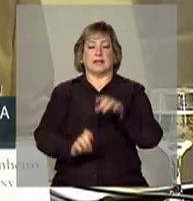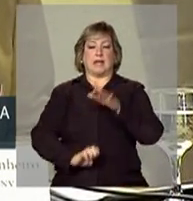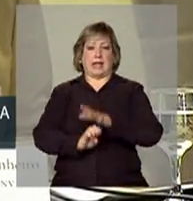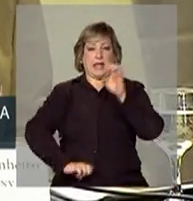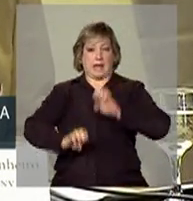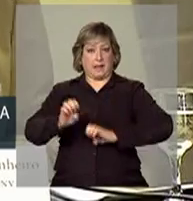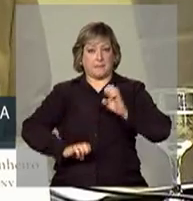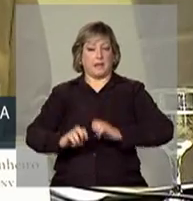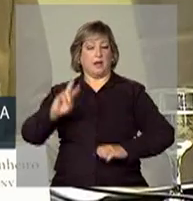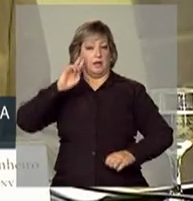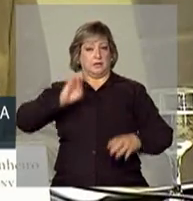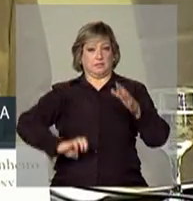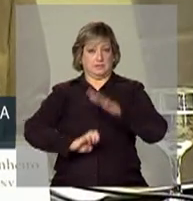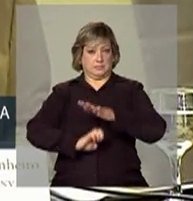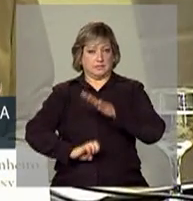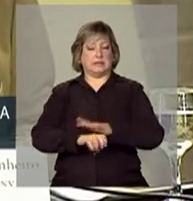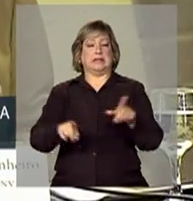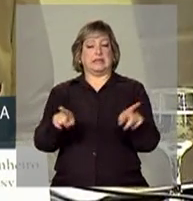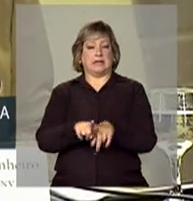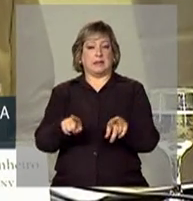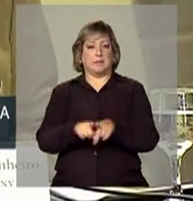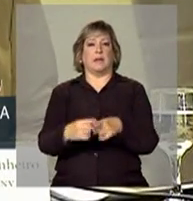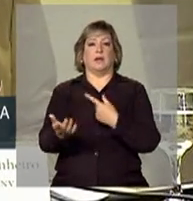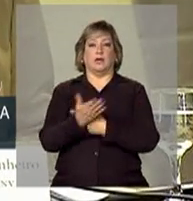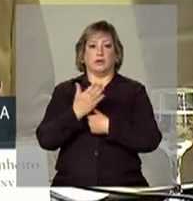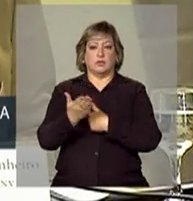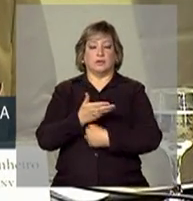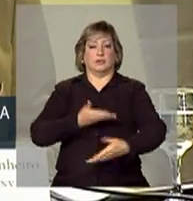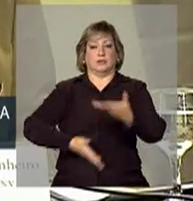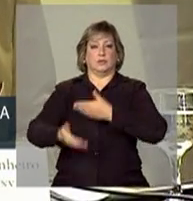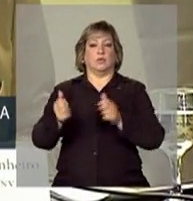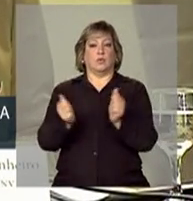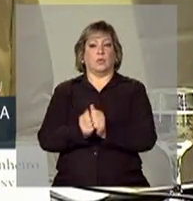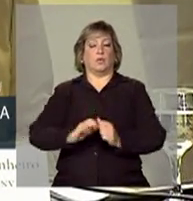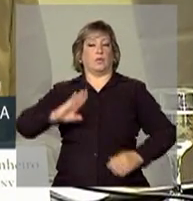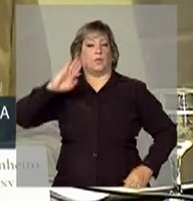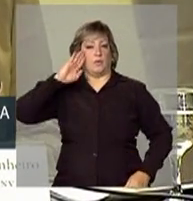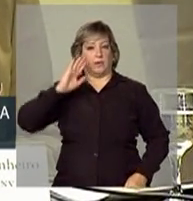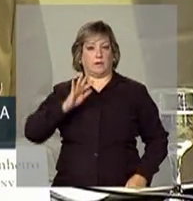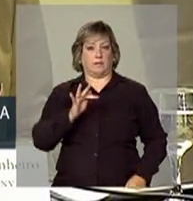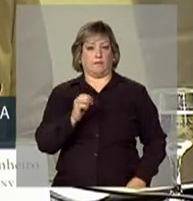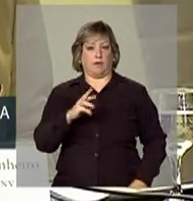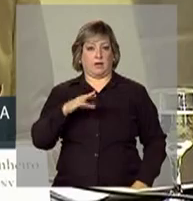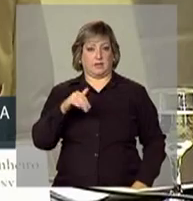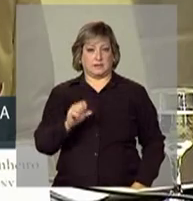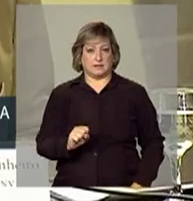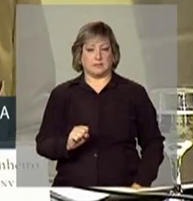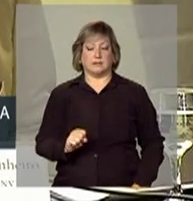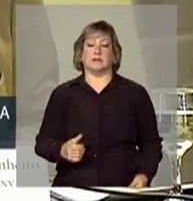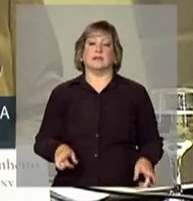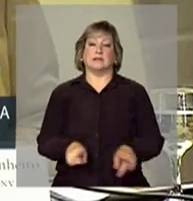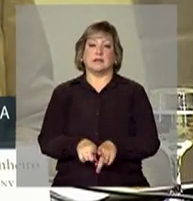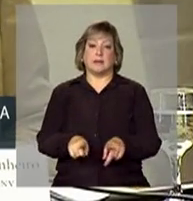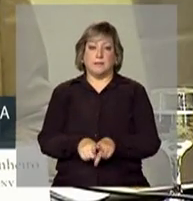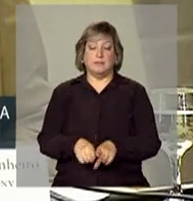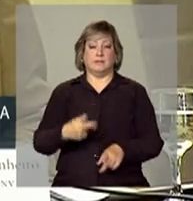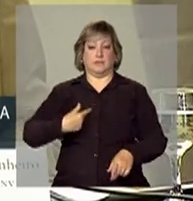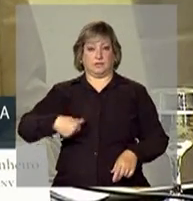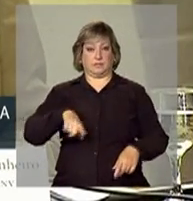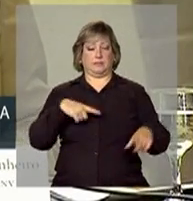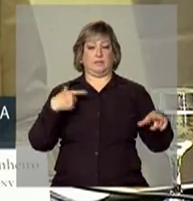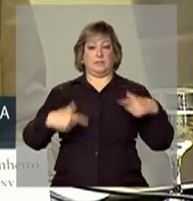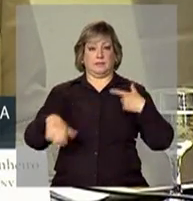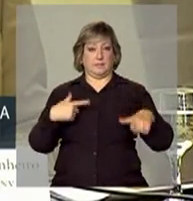para manutenção do sistema paralelo de repressão articulado com as Forças Armadas. Finalmente, nosso mandato prevê também,